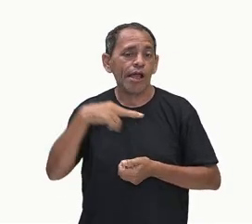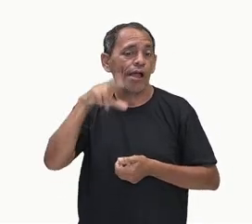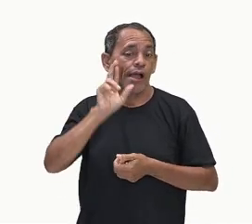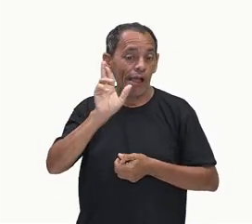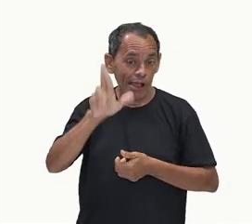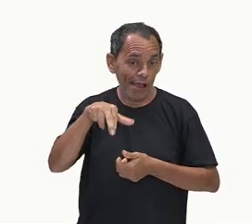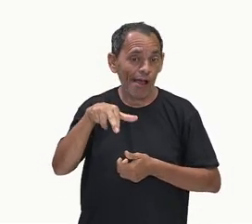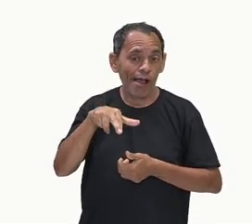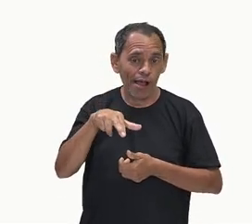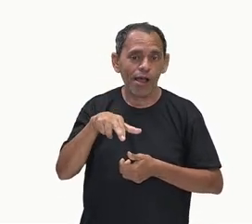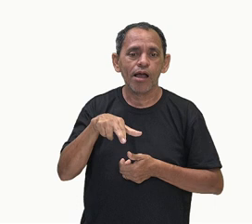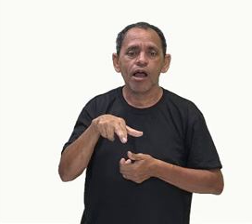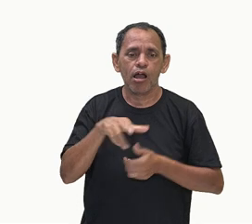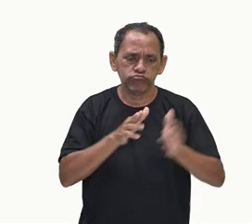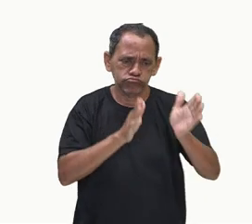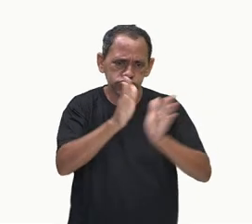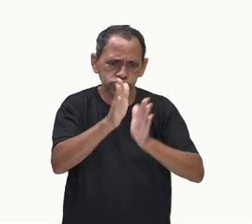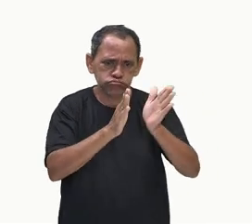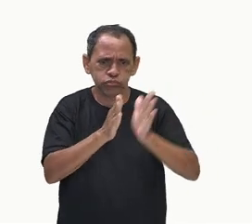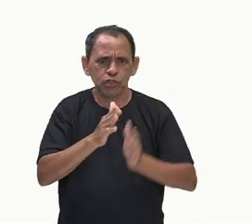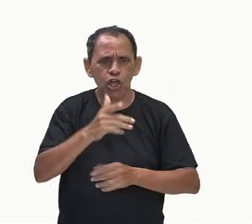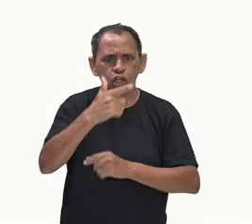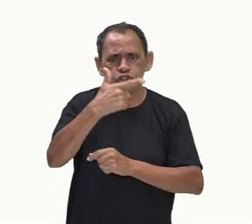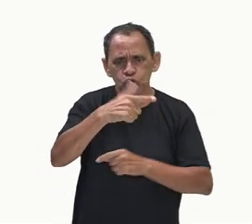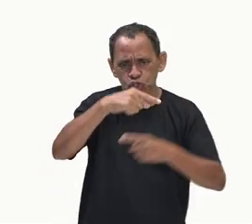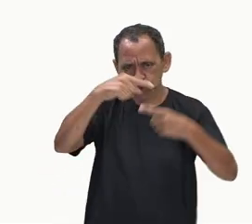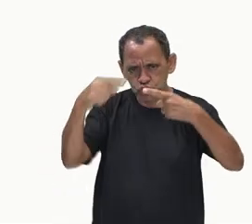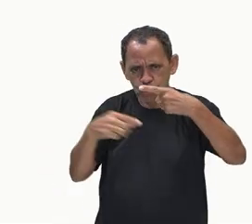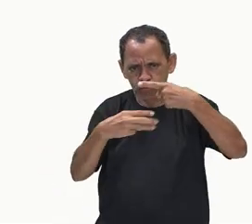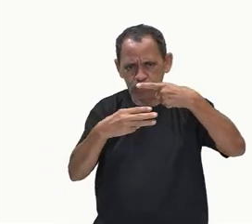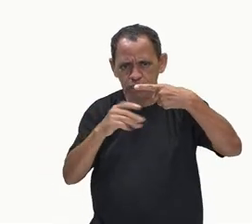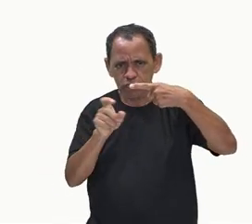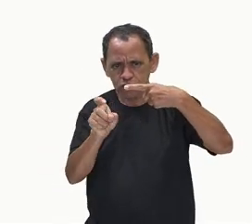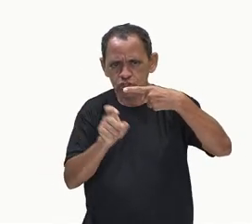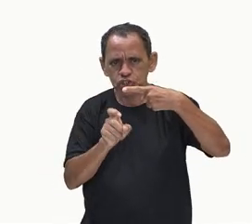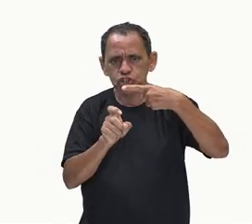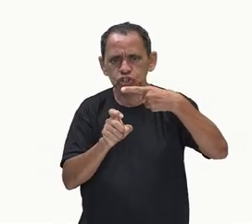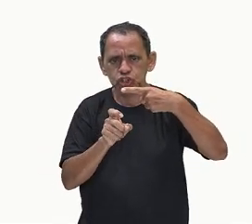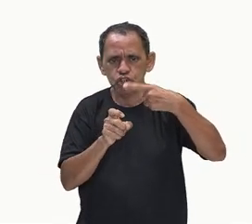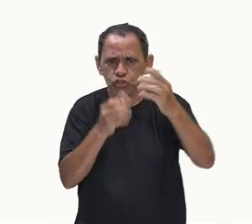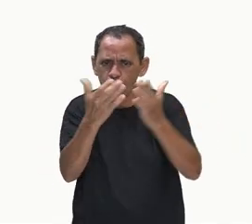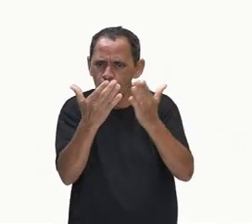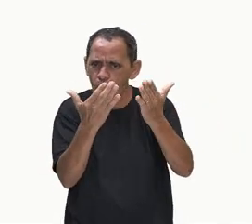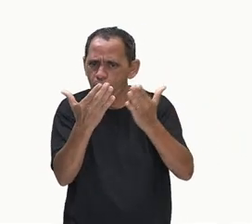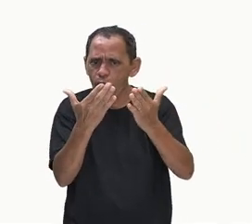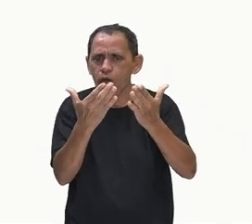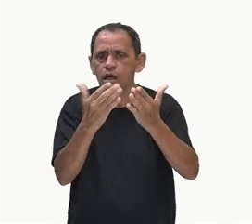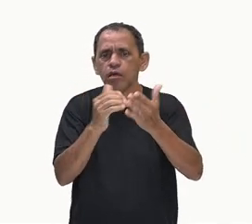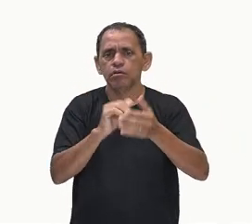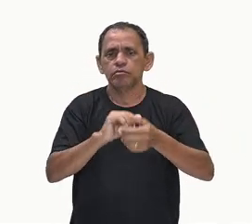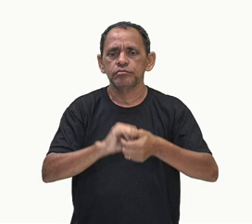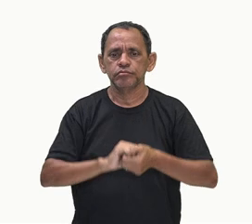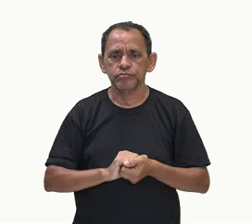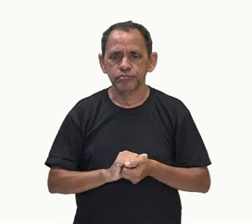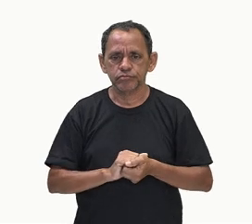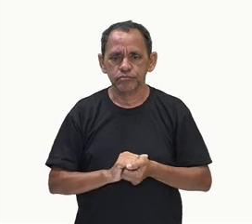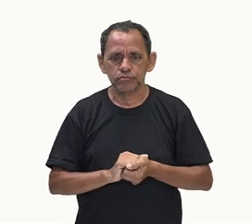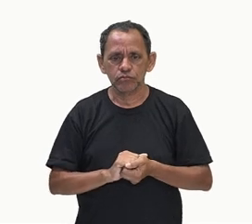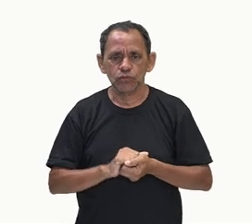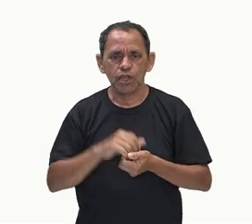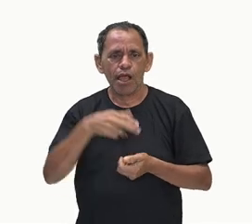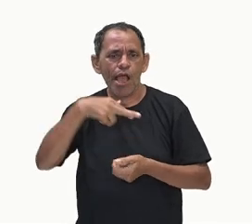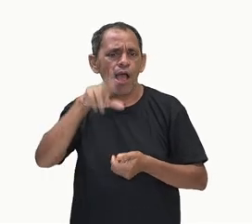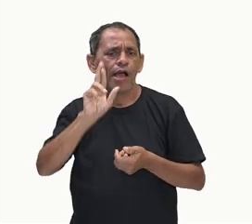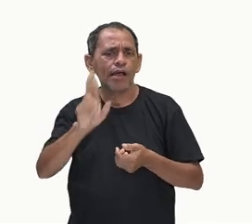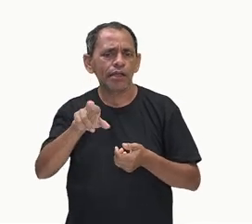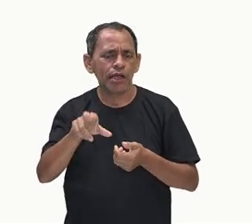e 3x 2 so 3x é proporcional a razão